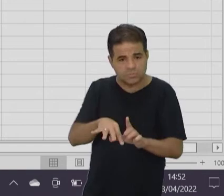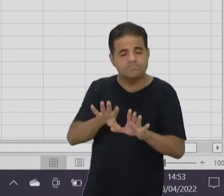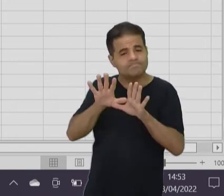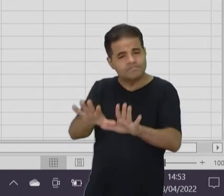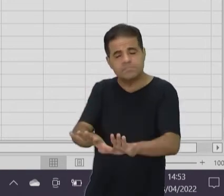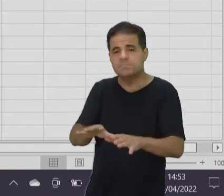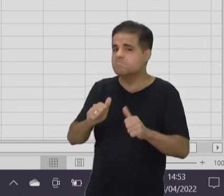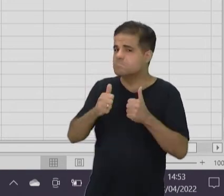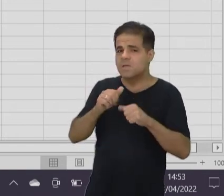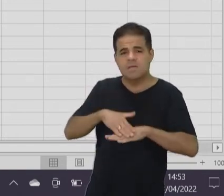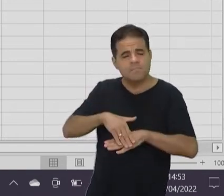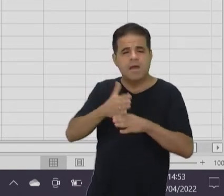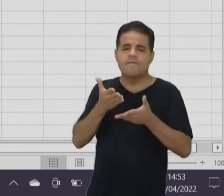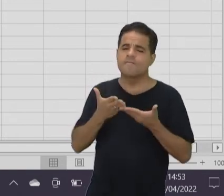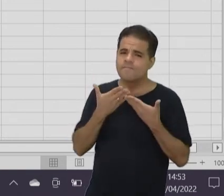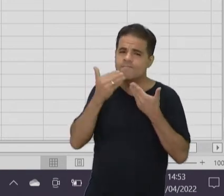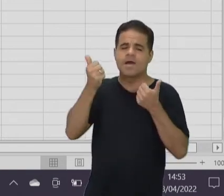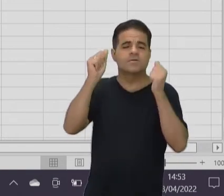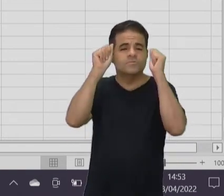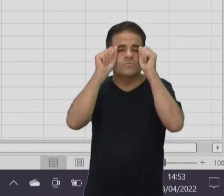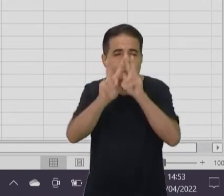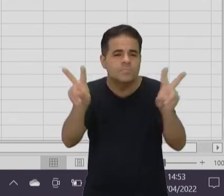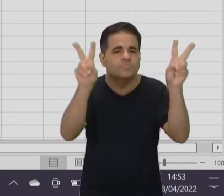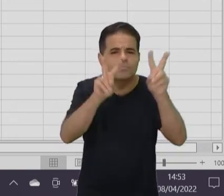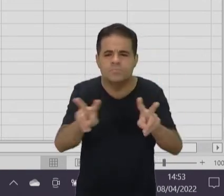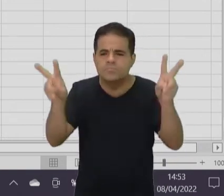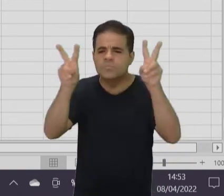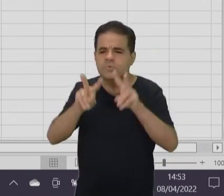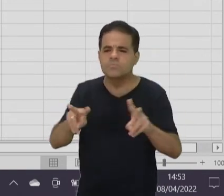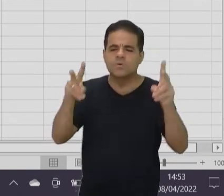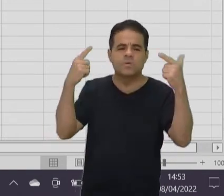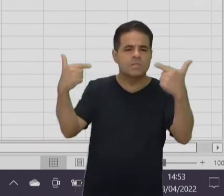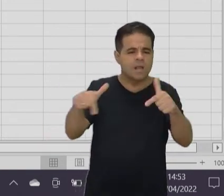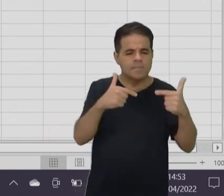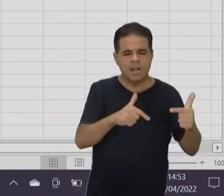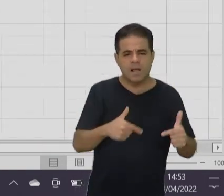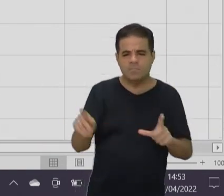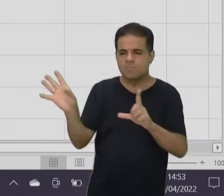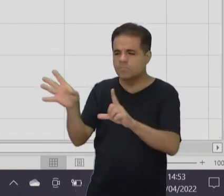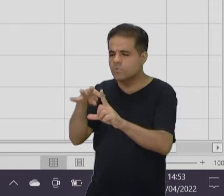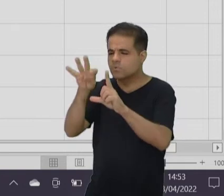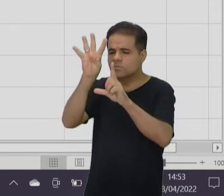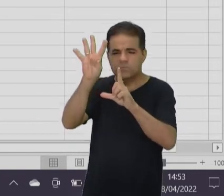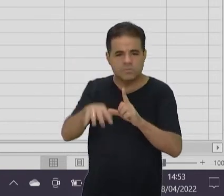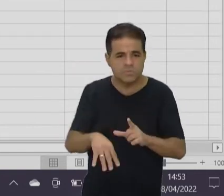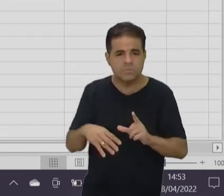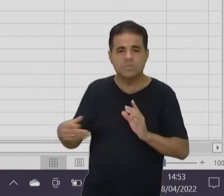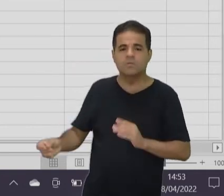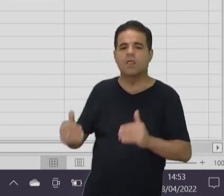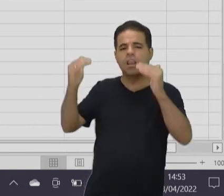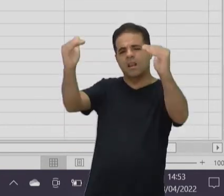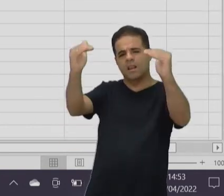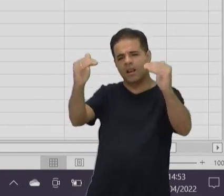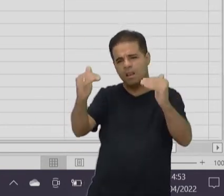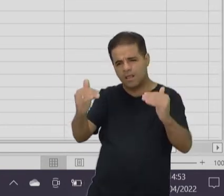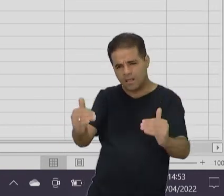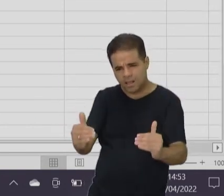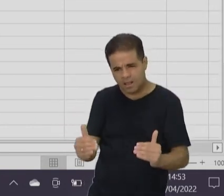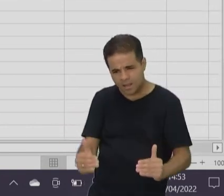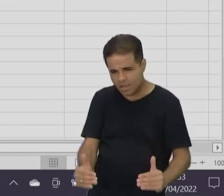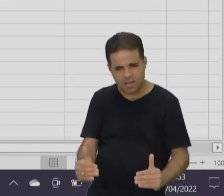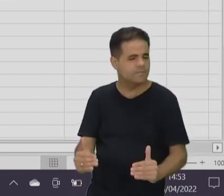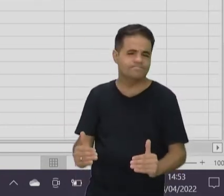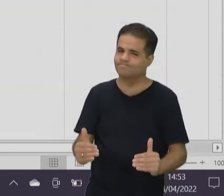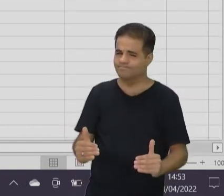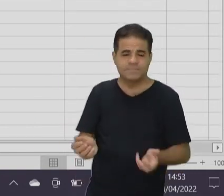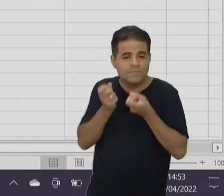fica muito mais fácil da visualização. E trabalhar com algumas planilhas em vez de colocar ela lá para baixo, porque